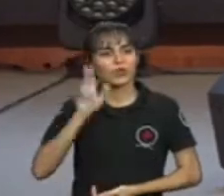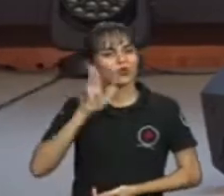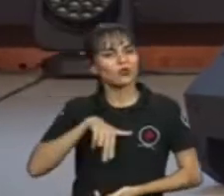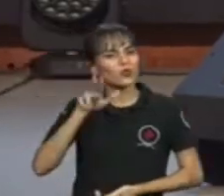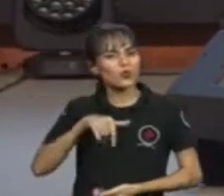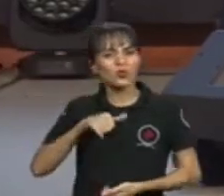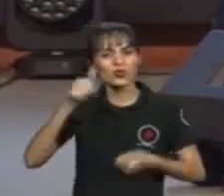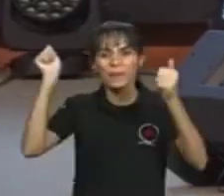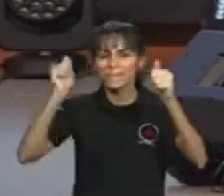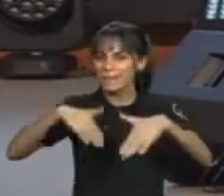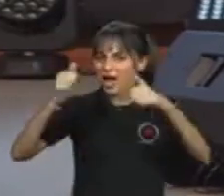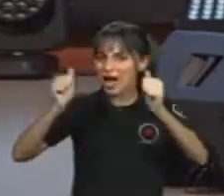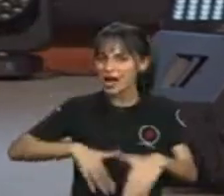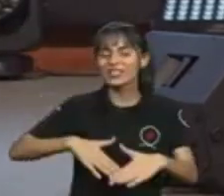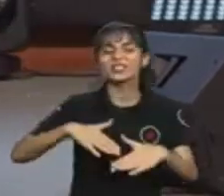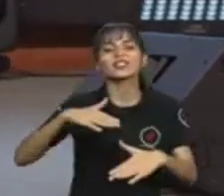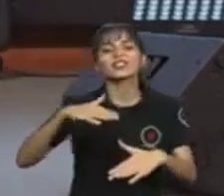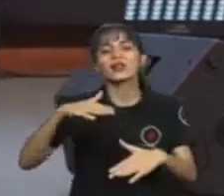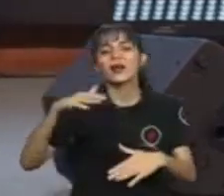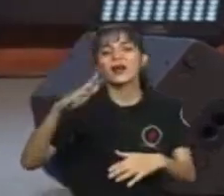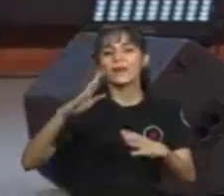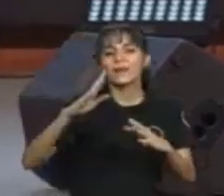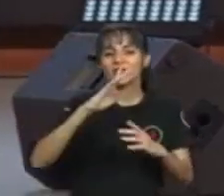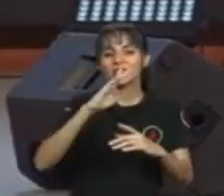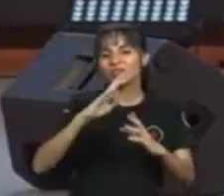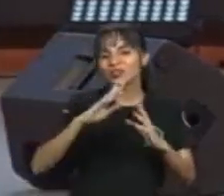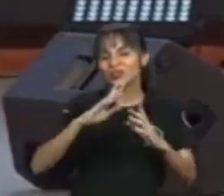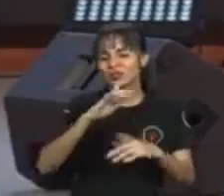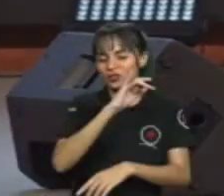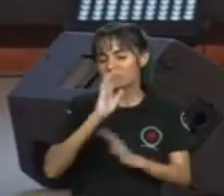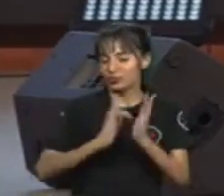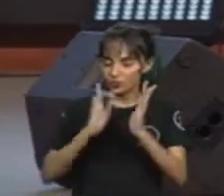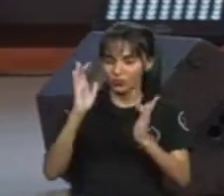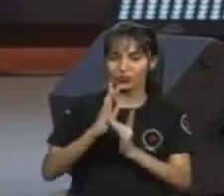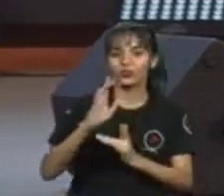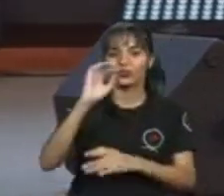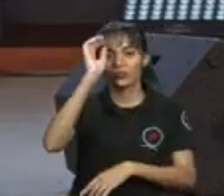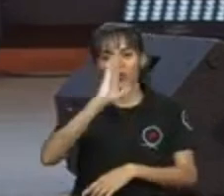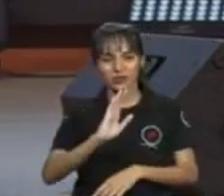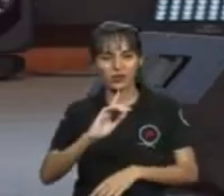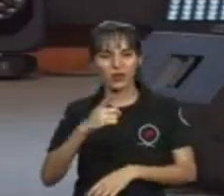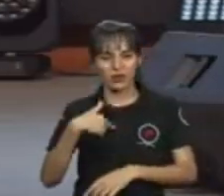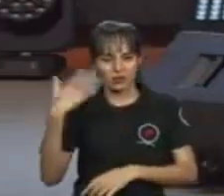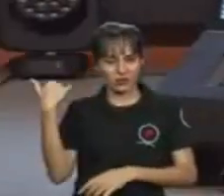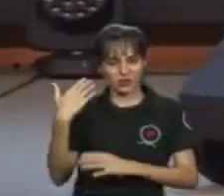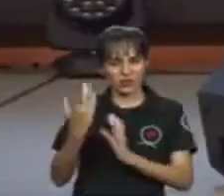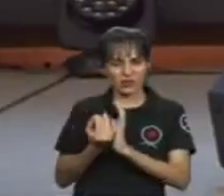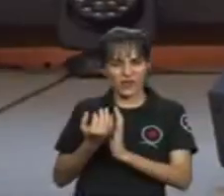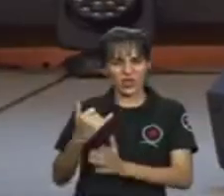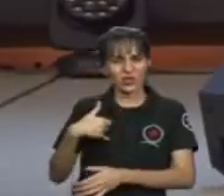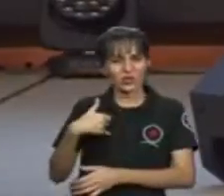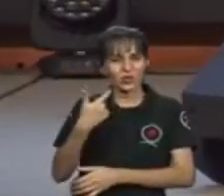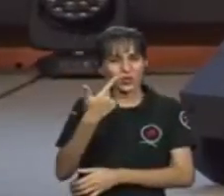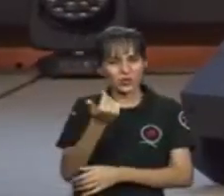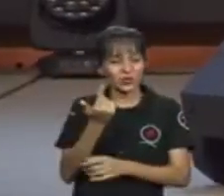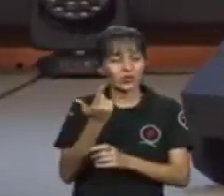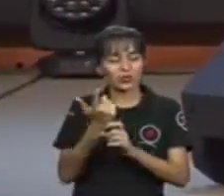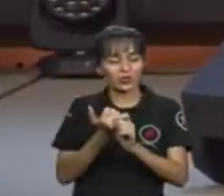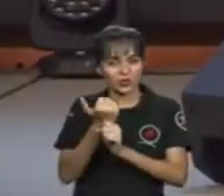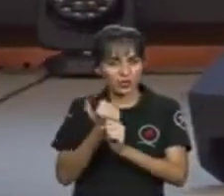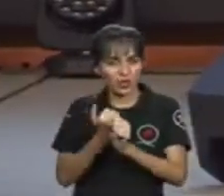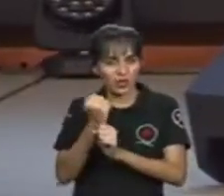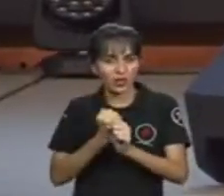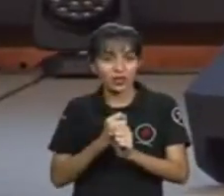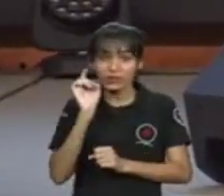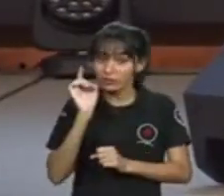tanta marcha para Jesus no Brasil, porque eu era da DVEC, morei 12 anos no Rio, e eu só participava de marcha para Jesus